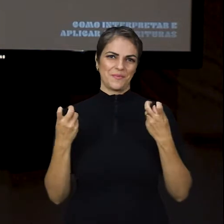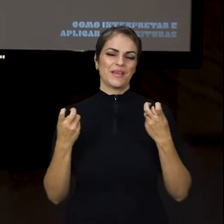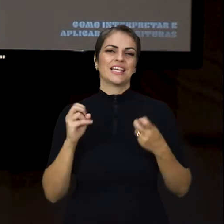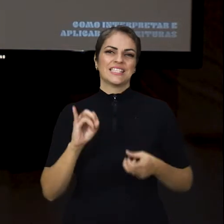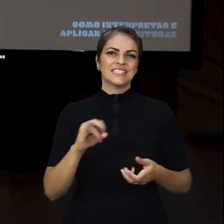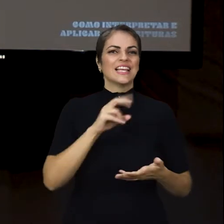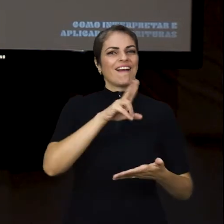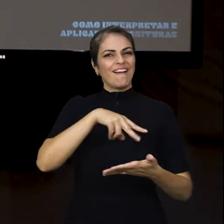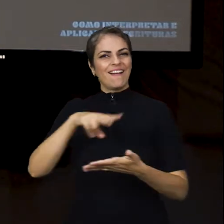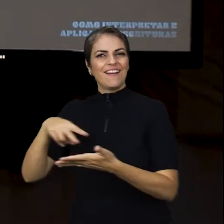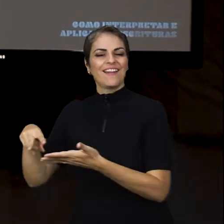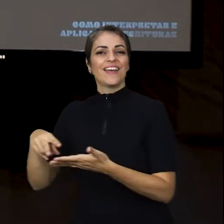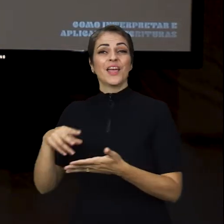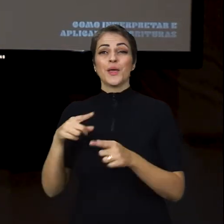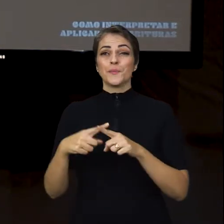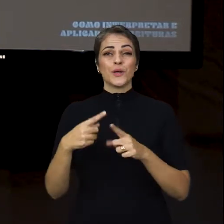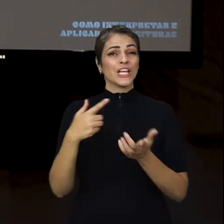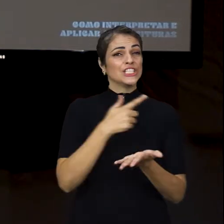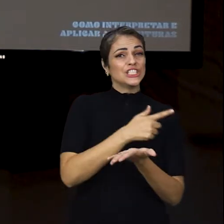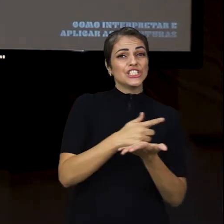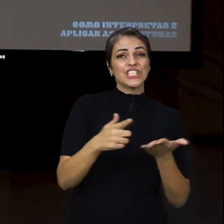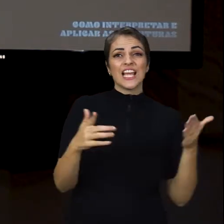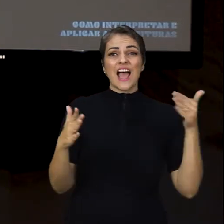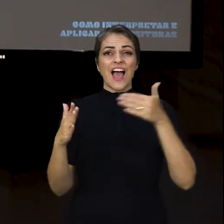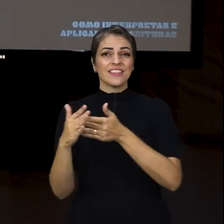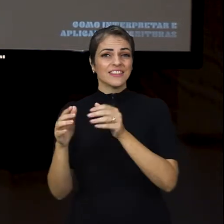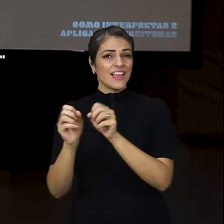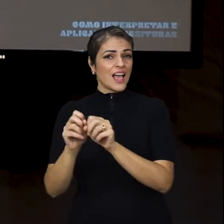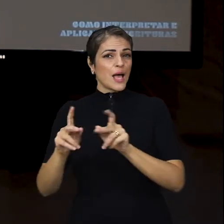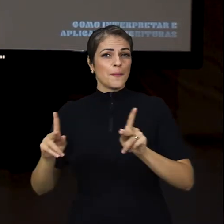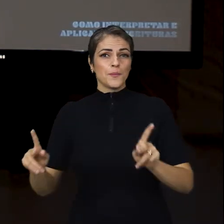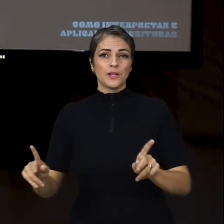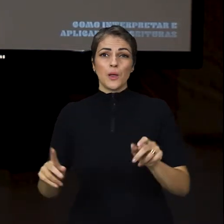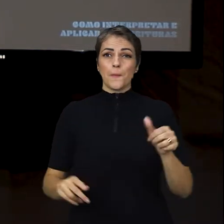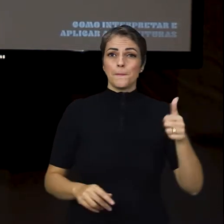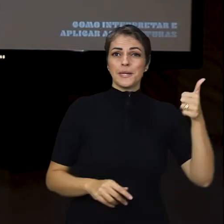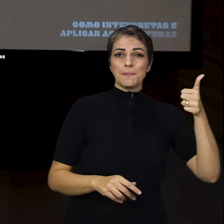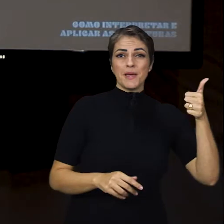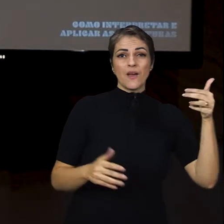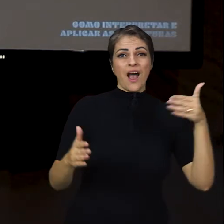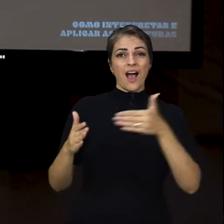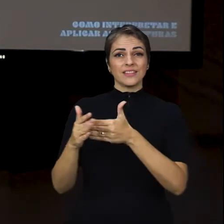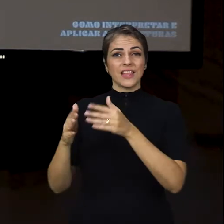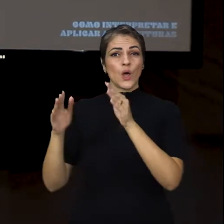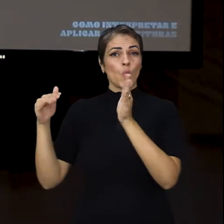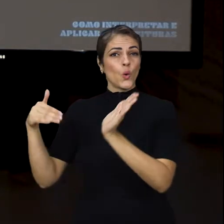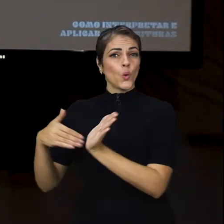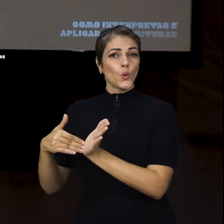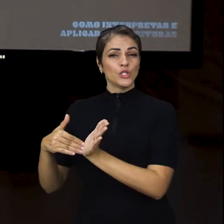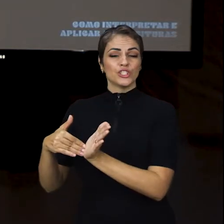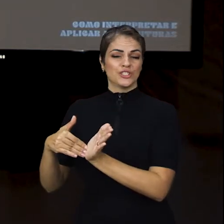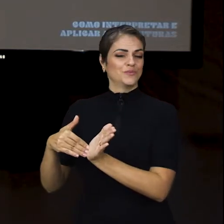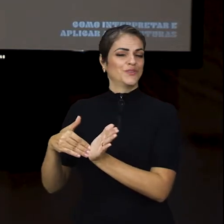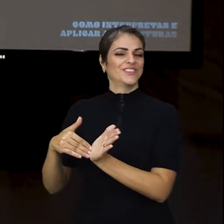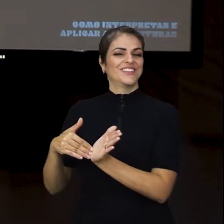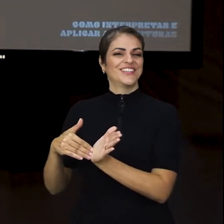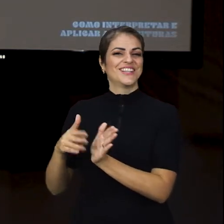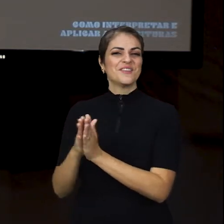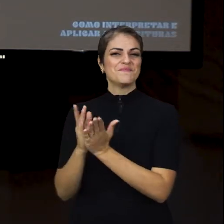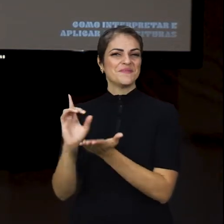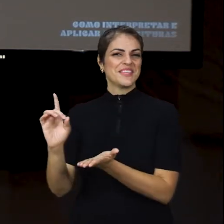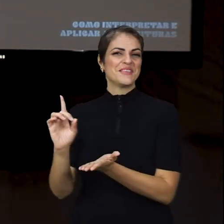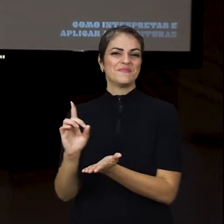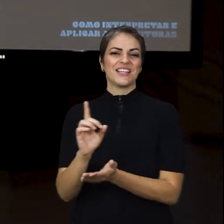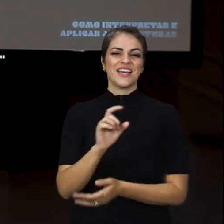gente observa que de Gênesis a Apocalipse, do primeiro ao último livro da Bíblia, do Antigo